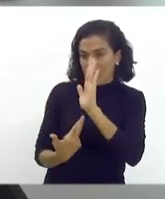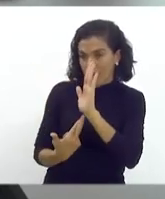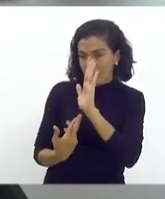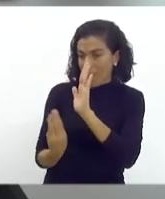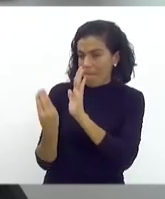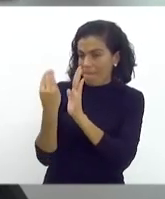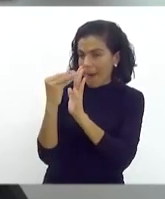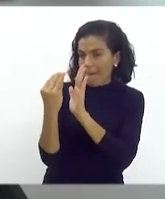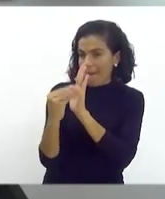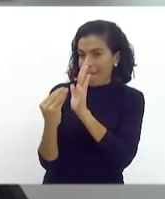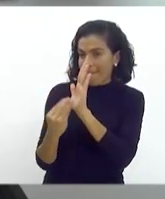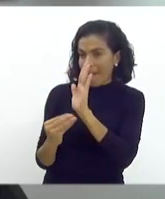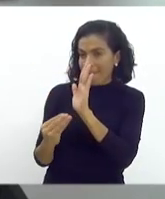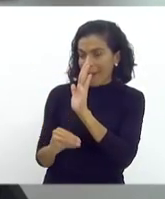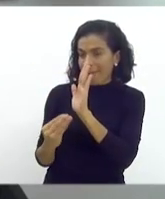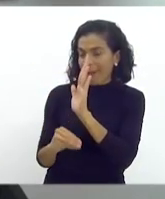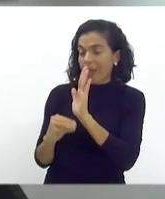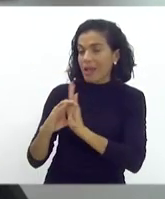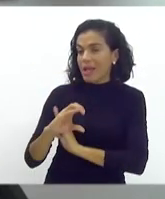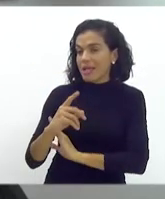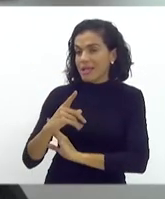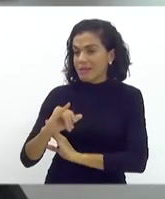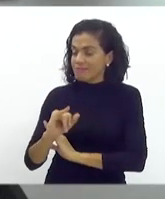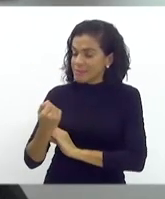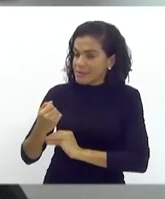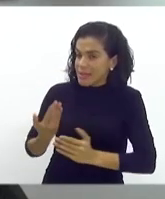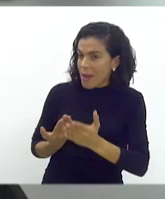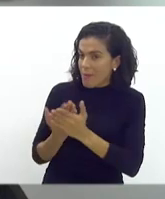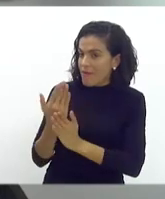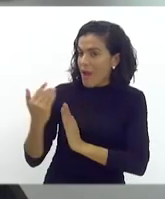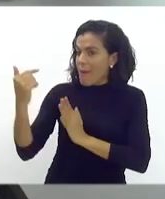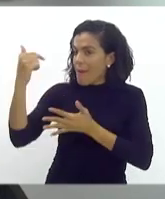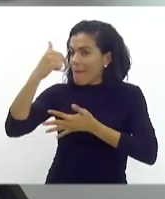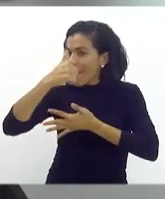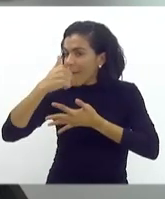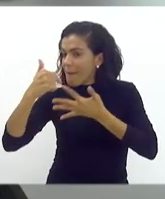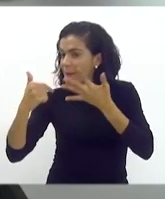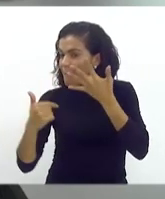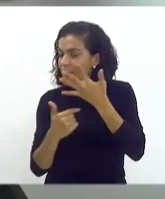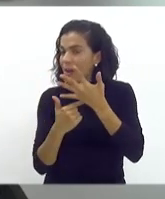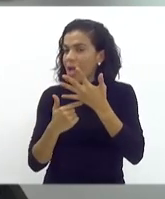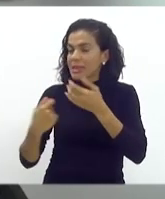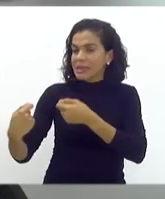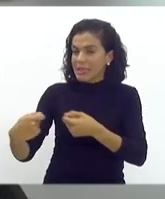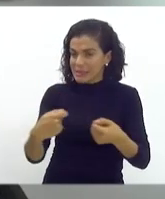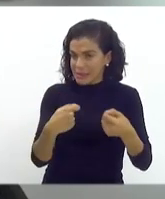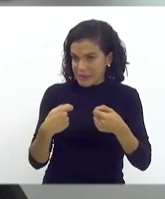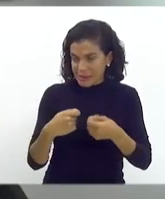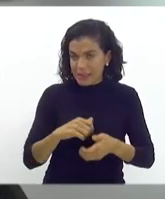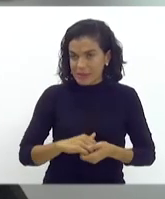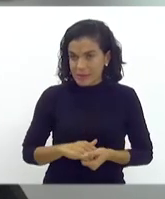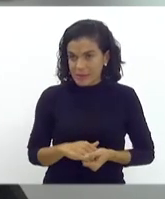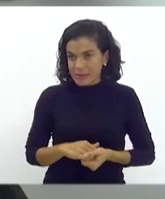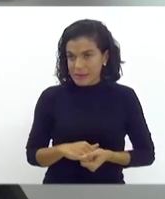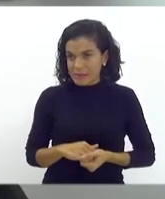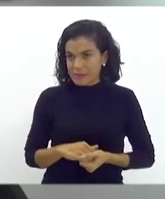esta CPI terá que aprovar apontando também encaminhamentos importantes então